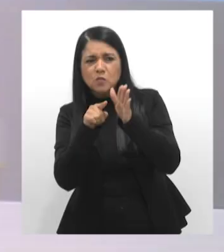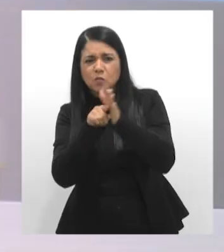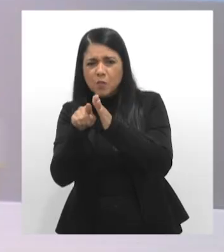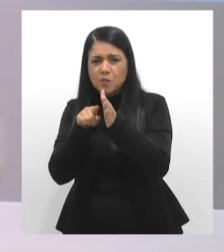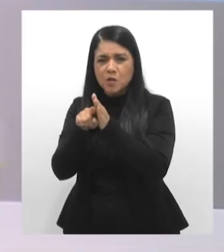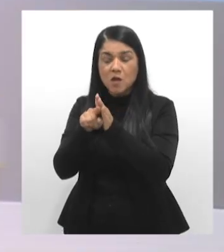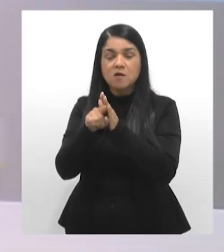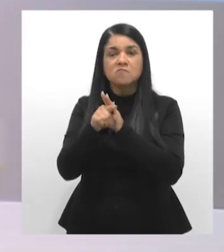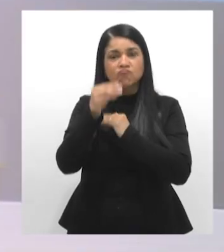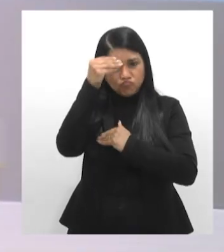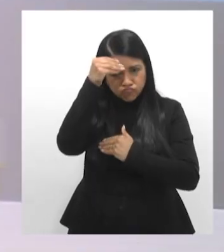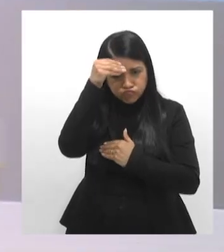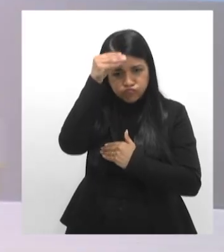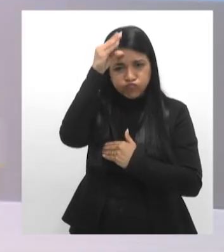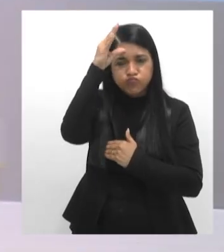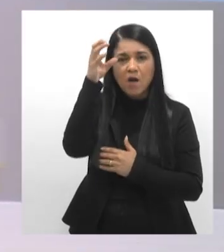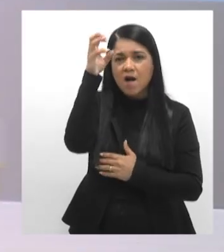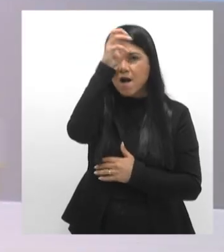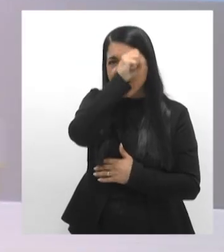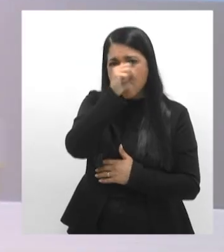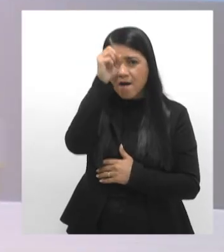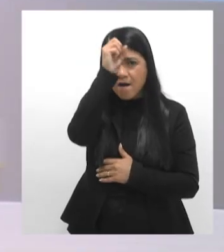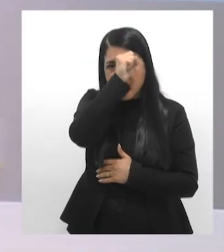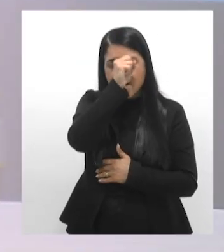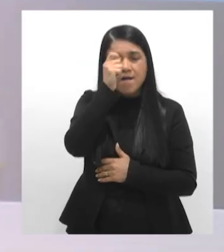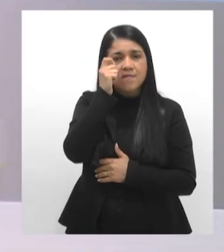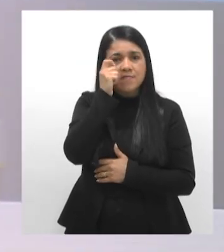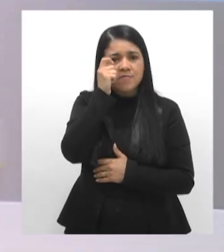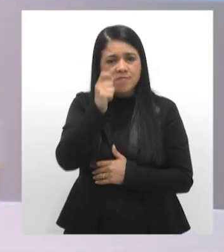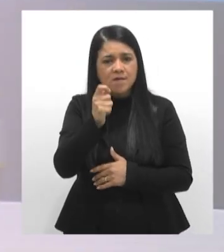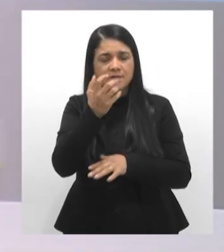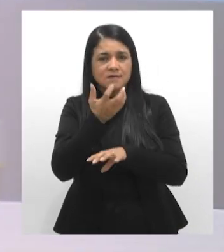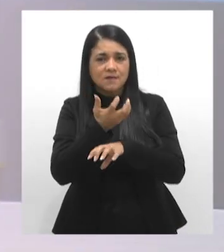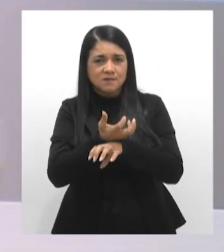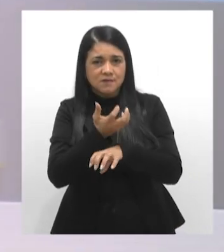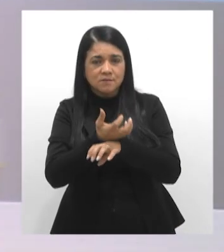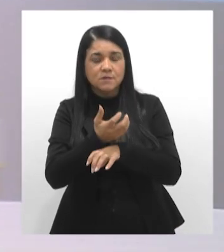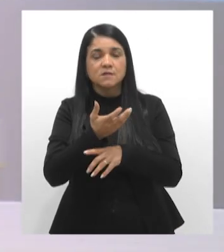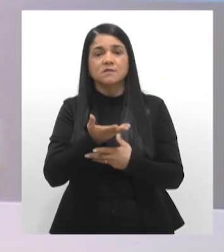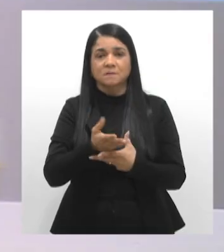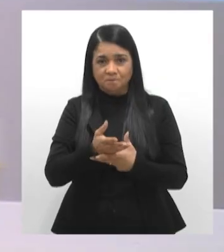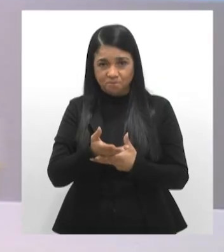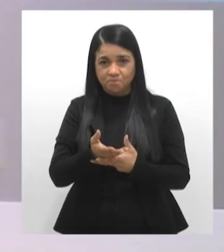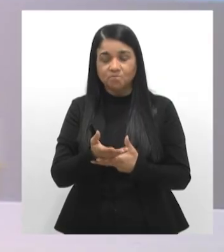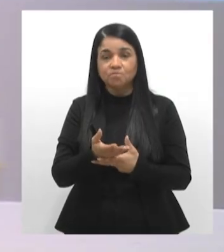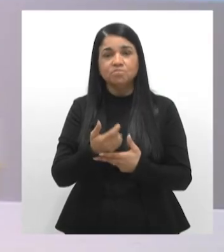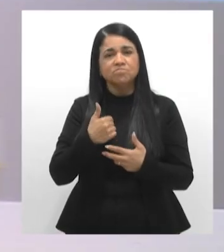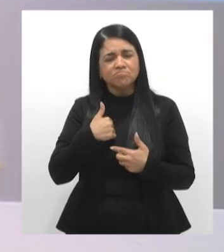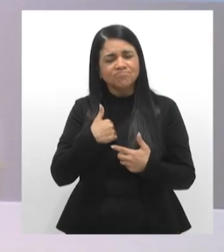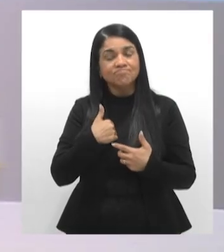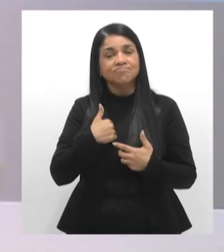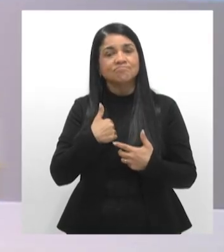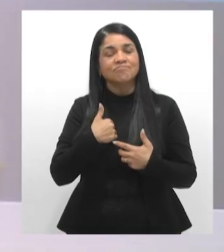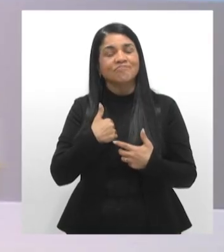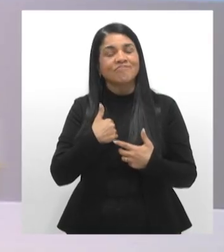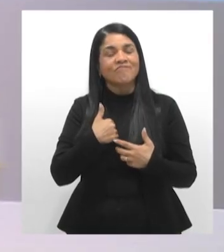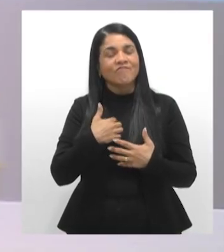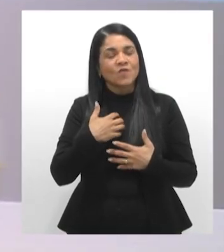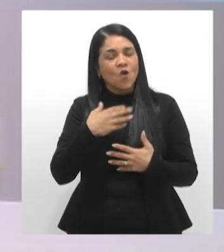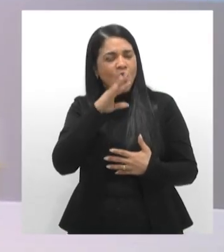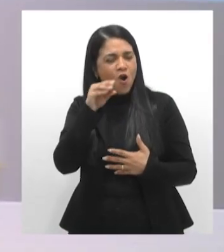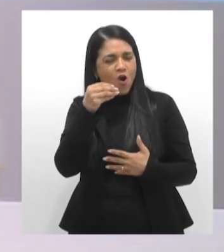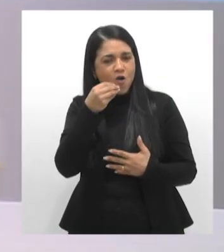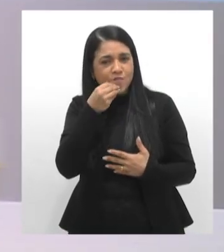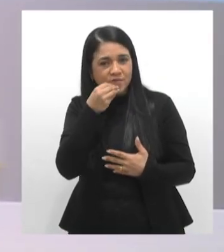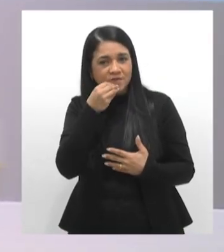de buscar o conhecimento, de interesse na disciplina e no conhecimento. Então, eu tive essa grata